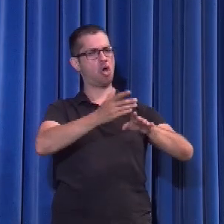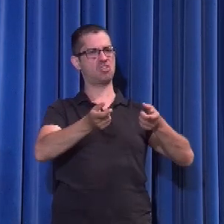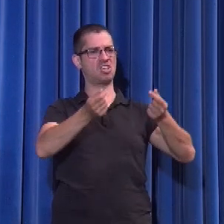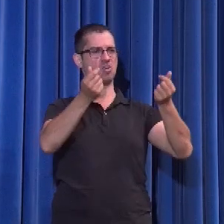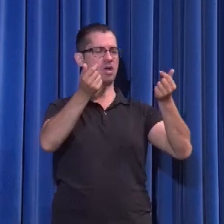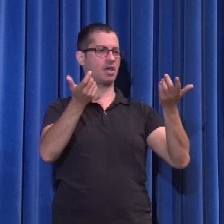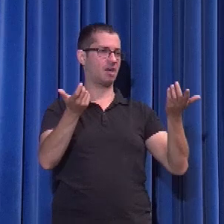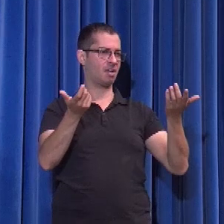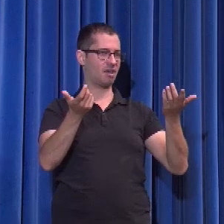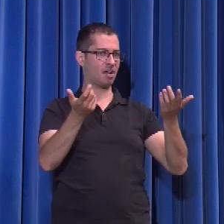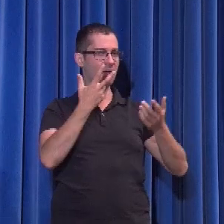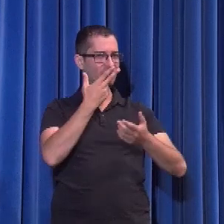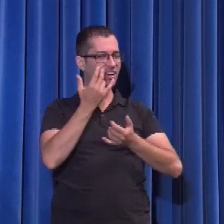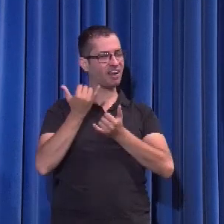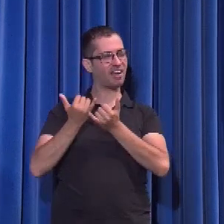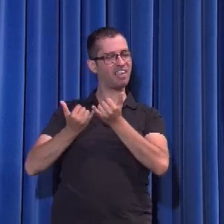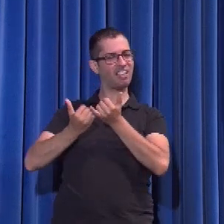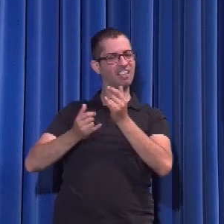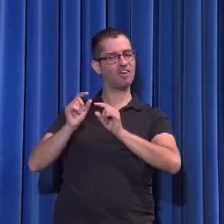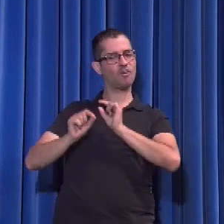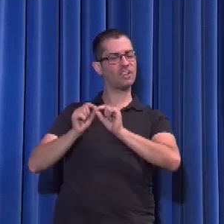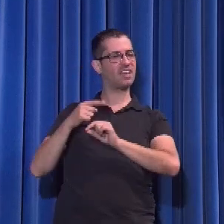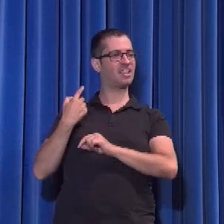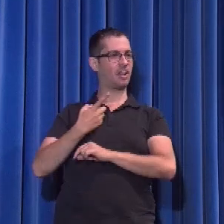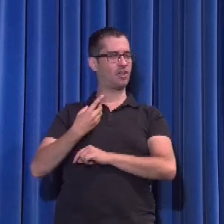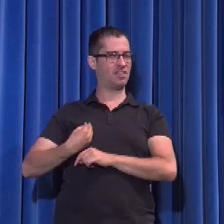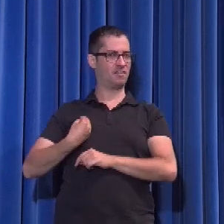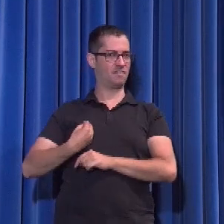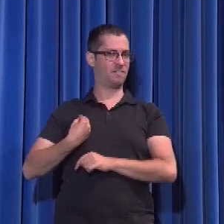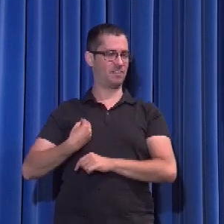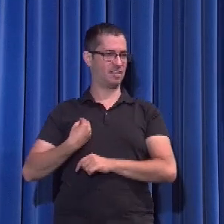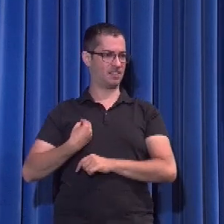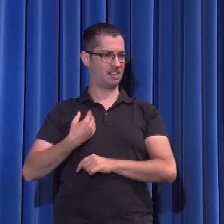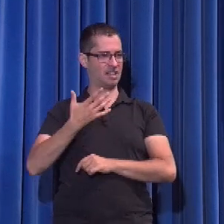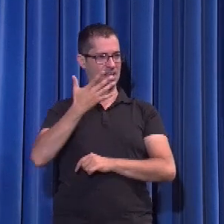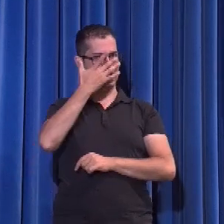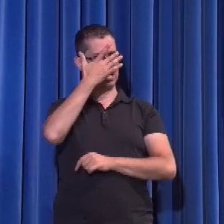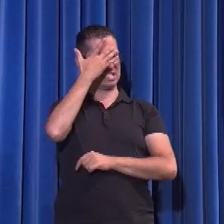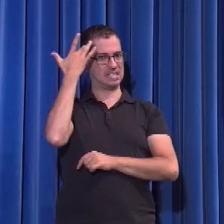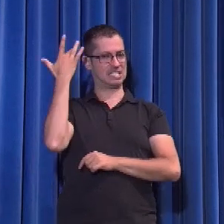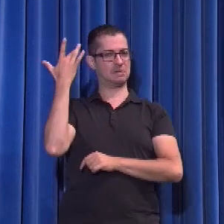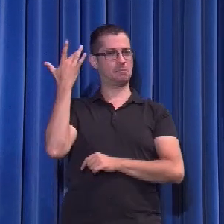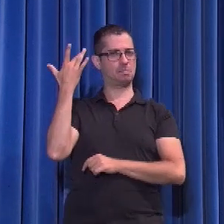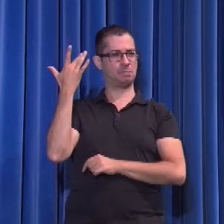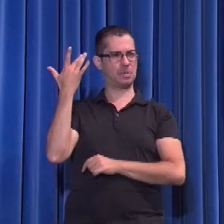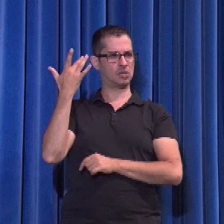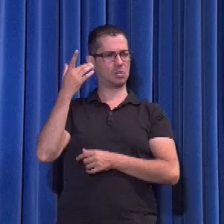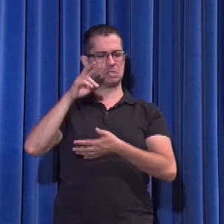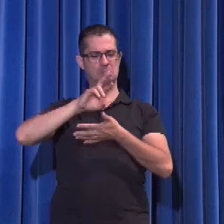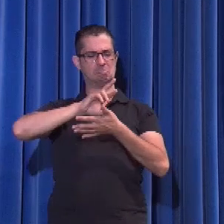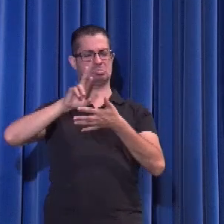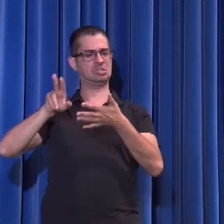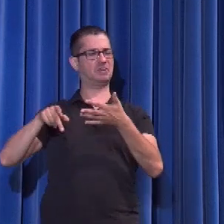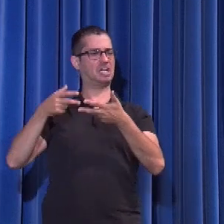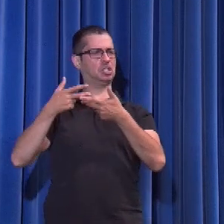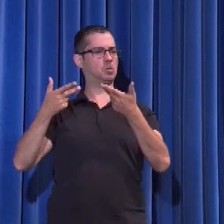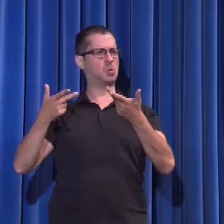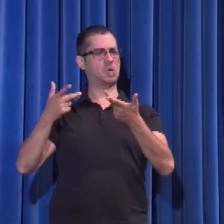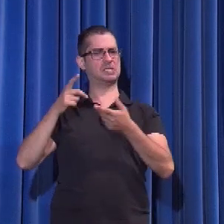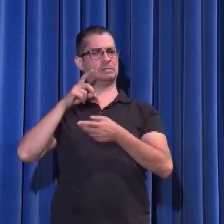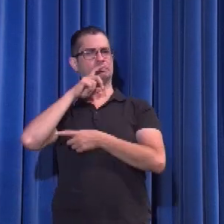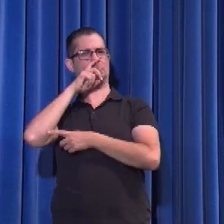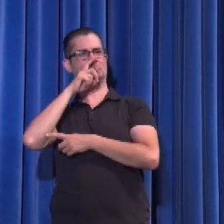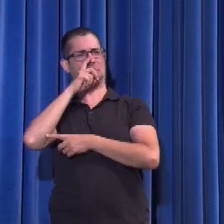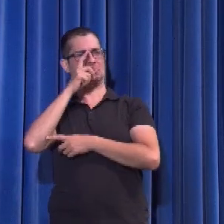nossos dias? Engordam, tornam-se nédios e ultrapassam até os feitos dos malignos.